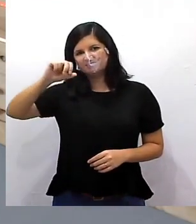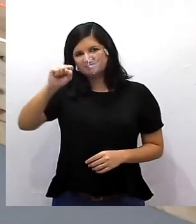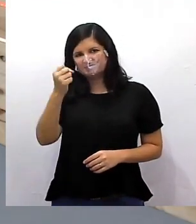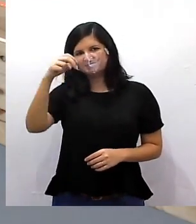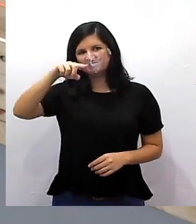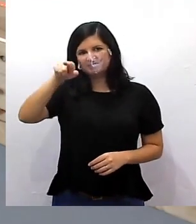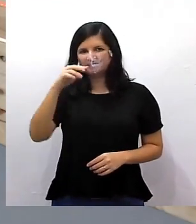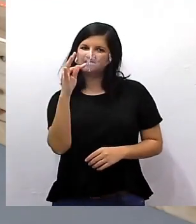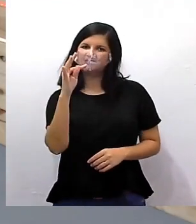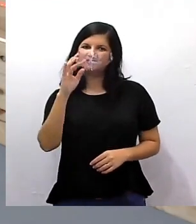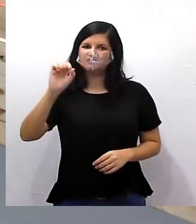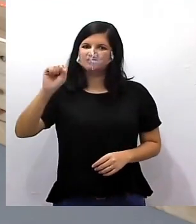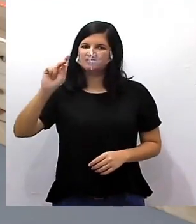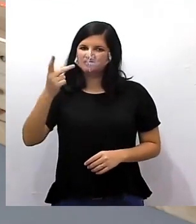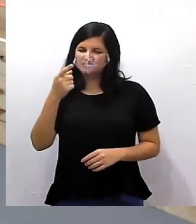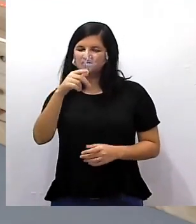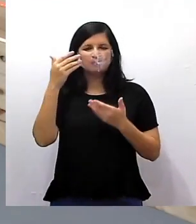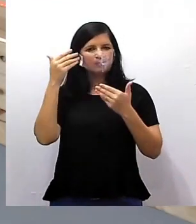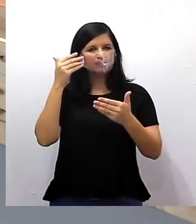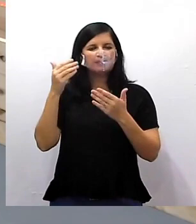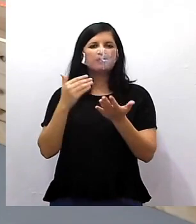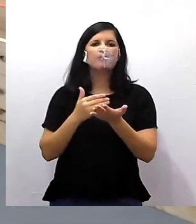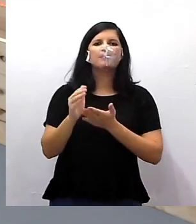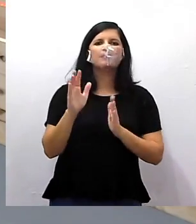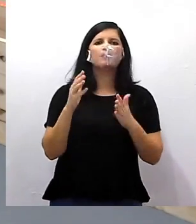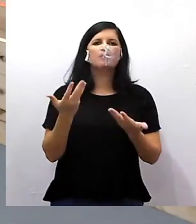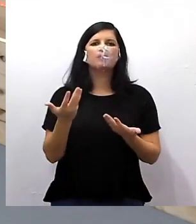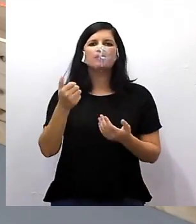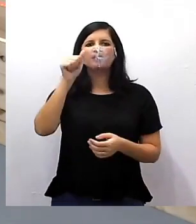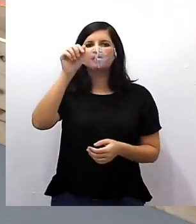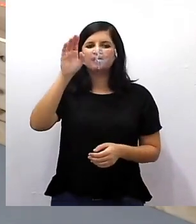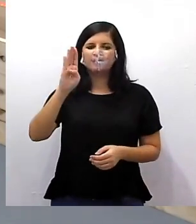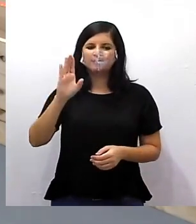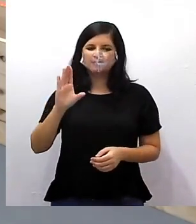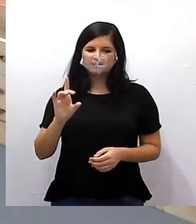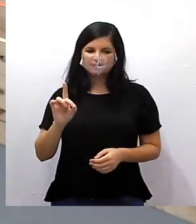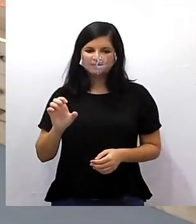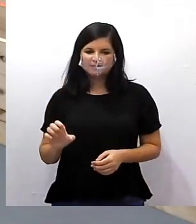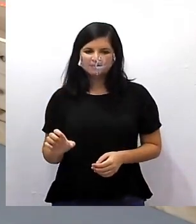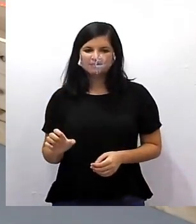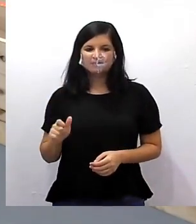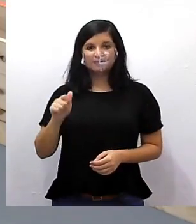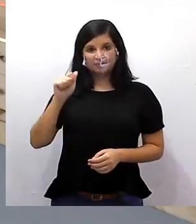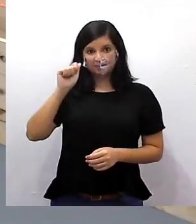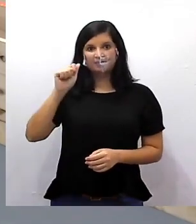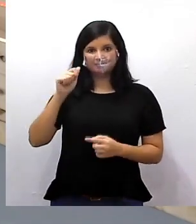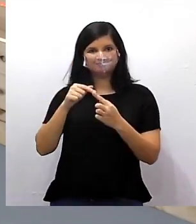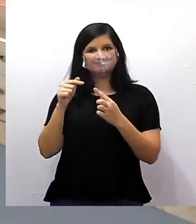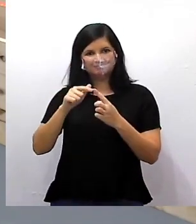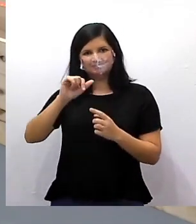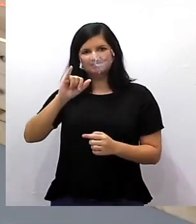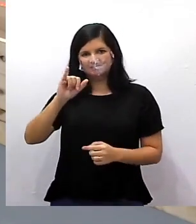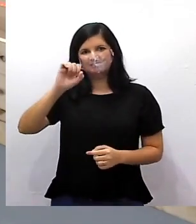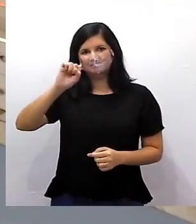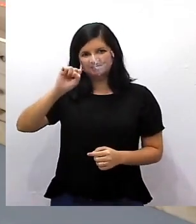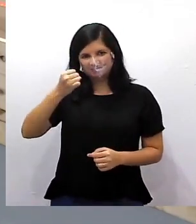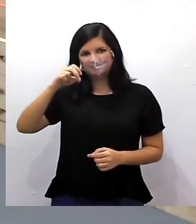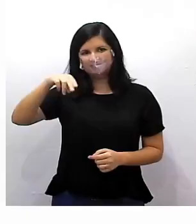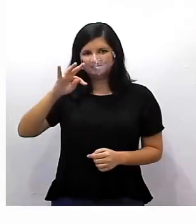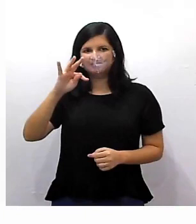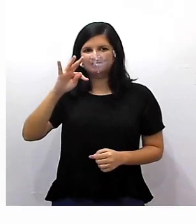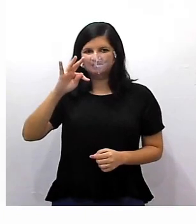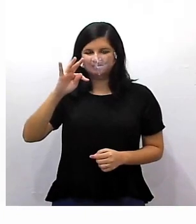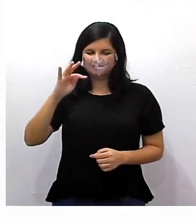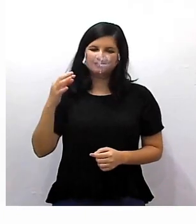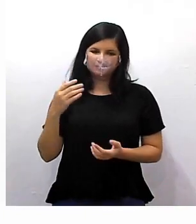alternativas. Qual é a que começa com isn't she? Pra gente já fazer eliminações. Tá certo? A letra A. Ó. Isn't she. Posso guardar a letra A?